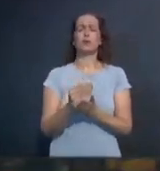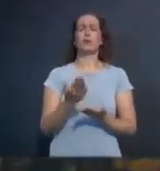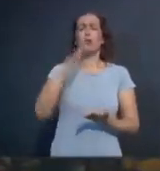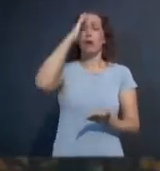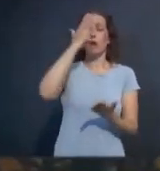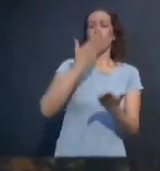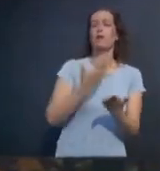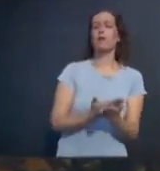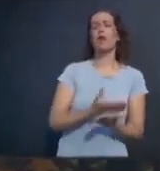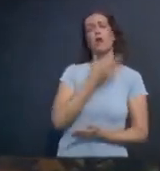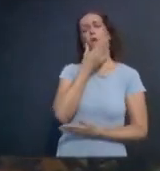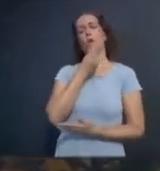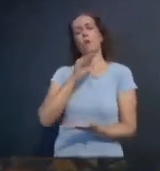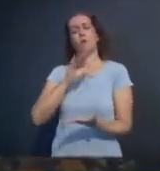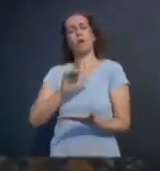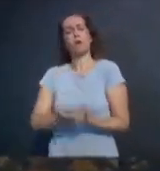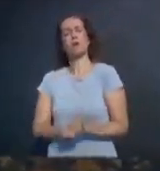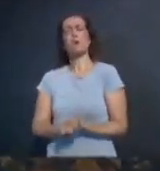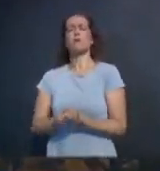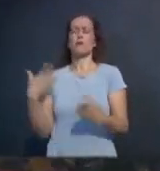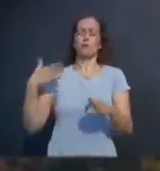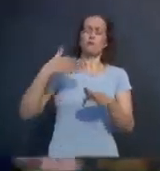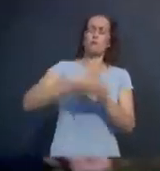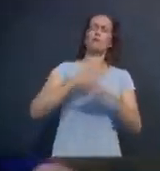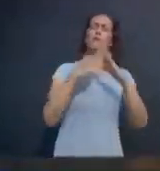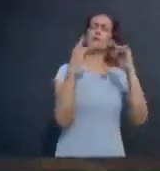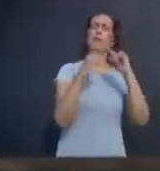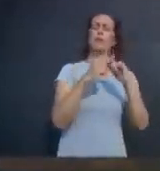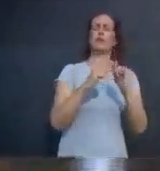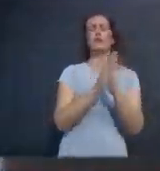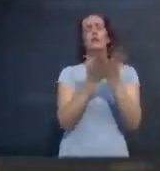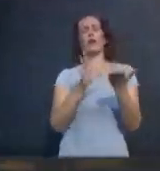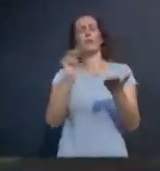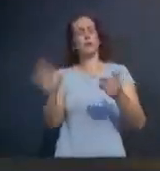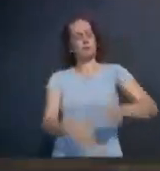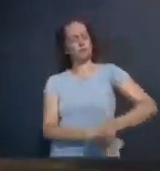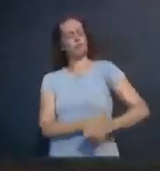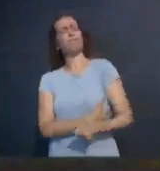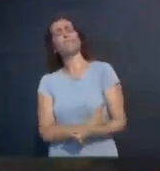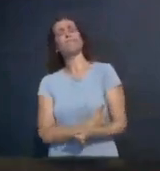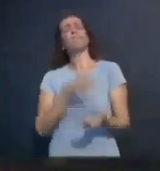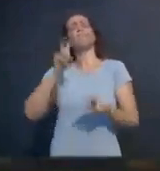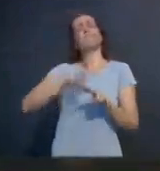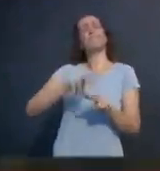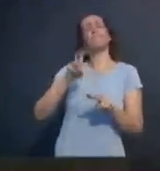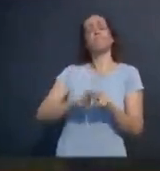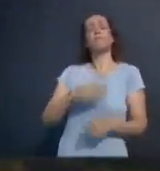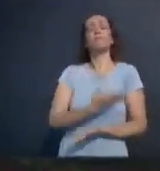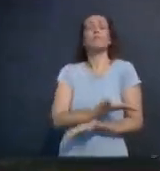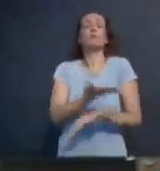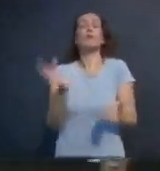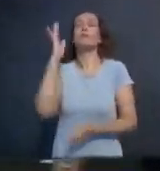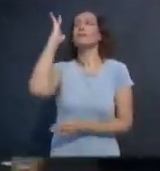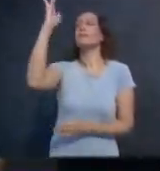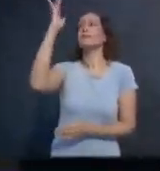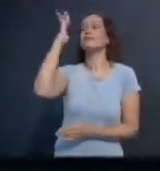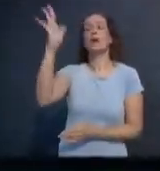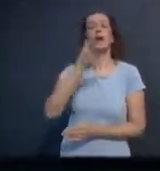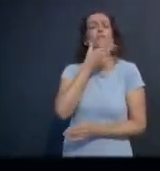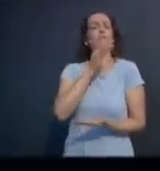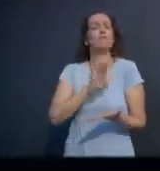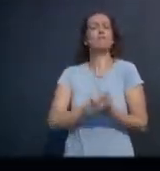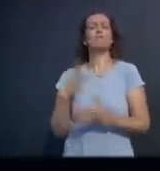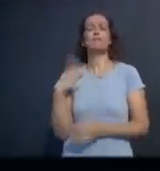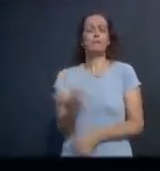com a Bíblia na mão, com a Bíblia carregando, sentando. Comece a ver seu marido salvo. Comece